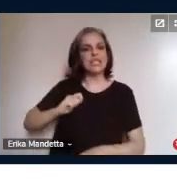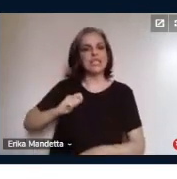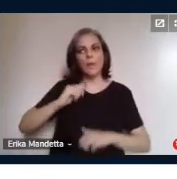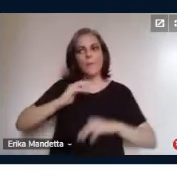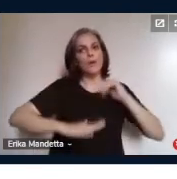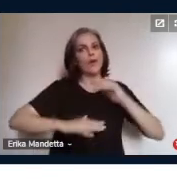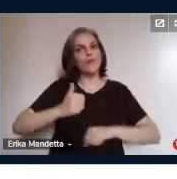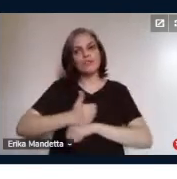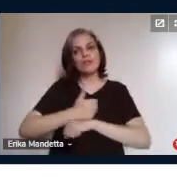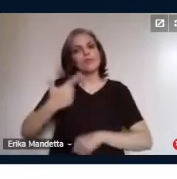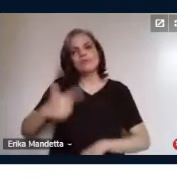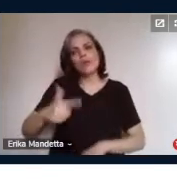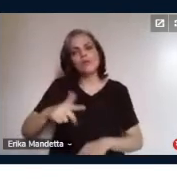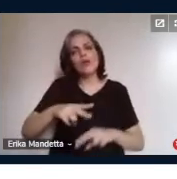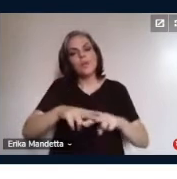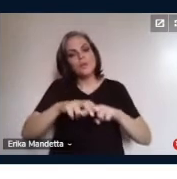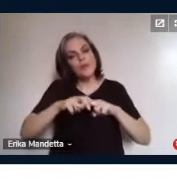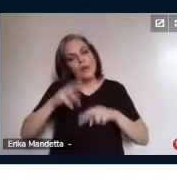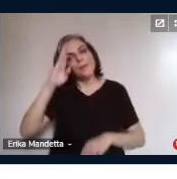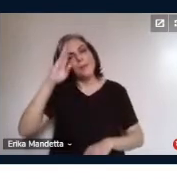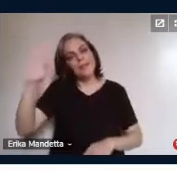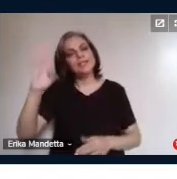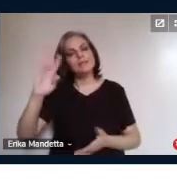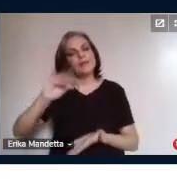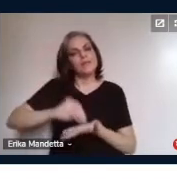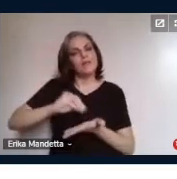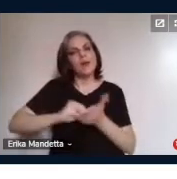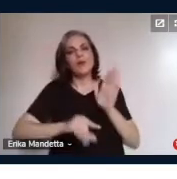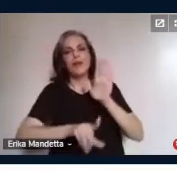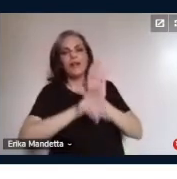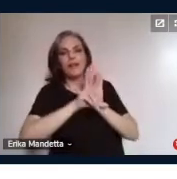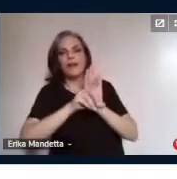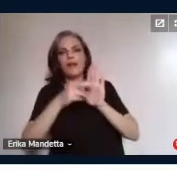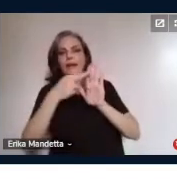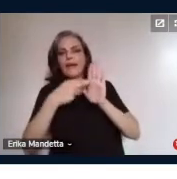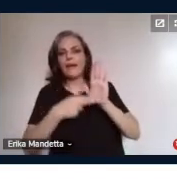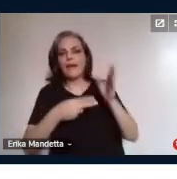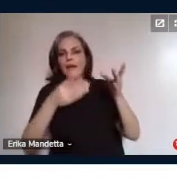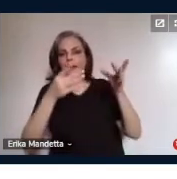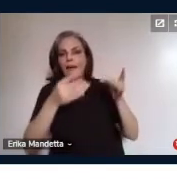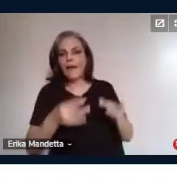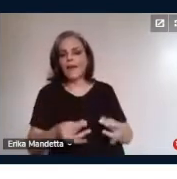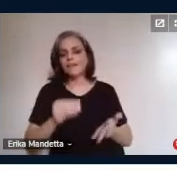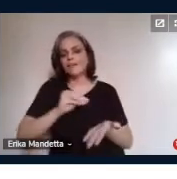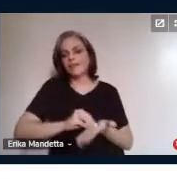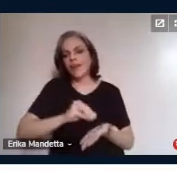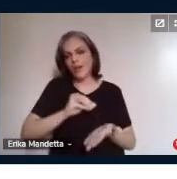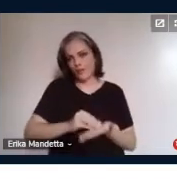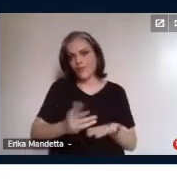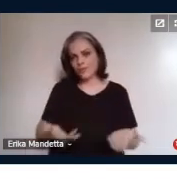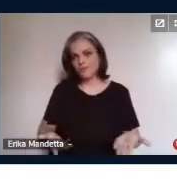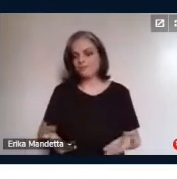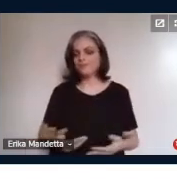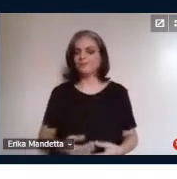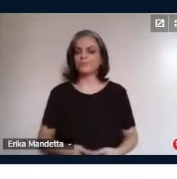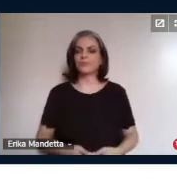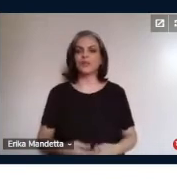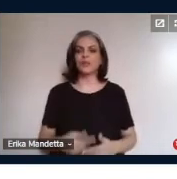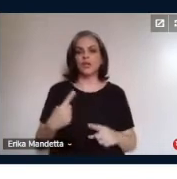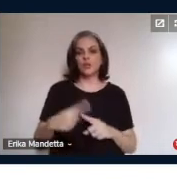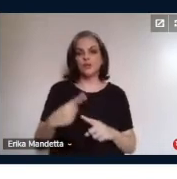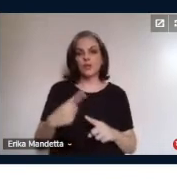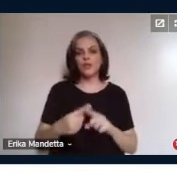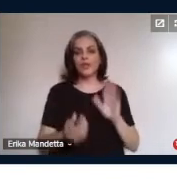da legislação, da regulamentação da profissão de intérprete, que foi em nível